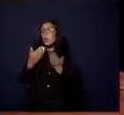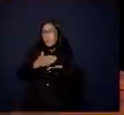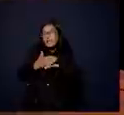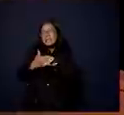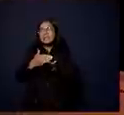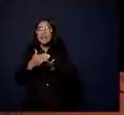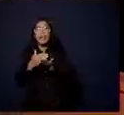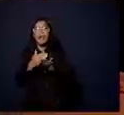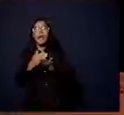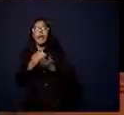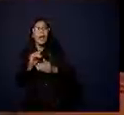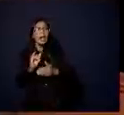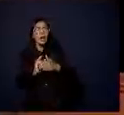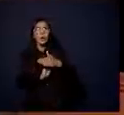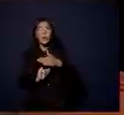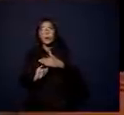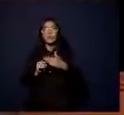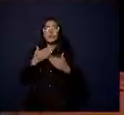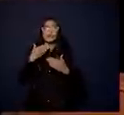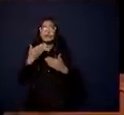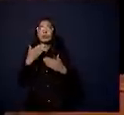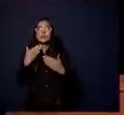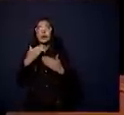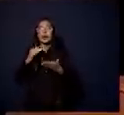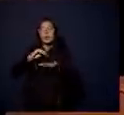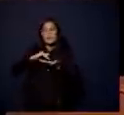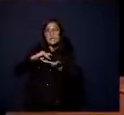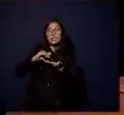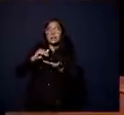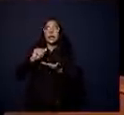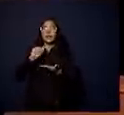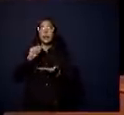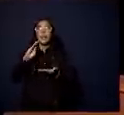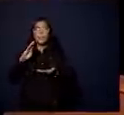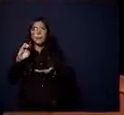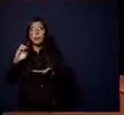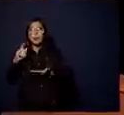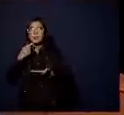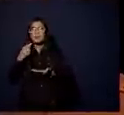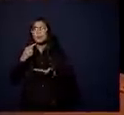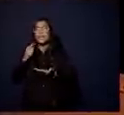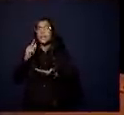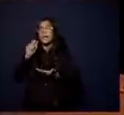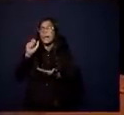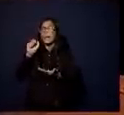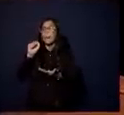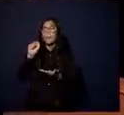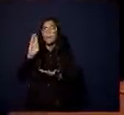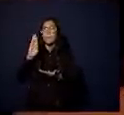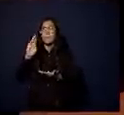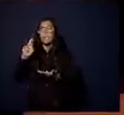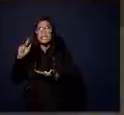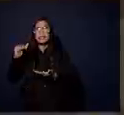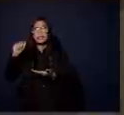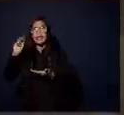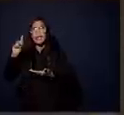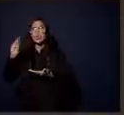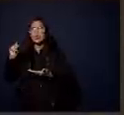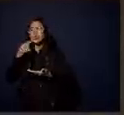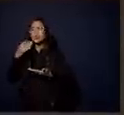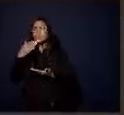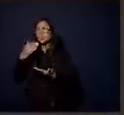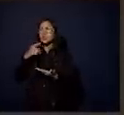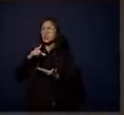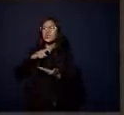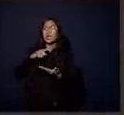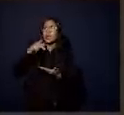informal Mas começar com secretário ap Bernardo o que a gente tem olhando para Brasil a gente